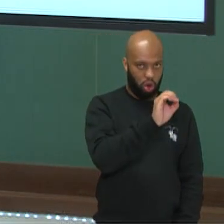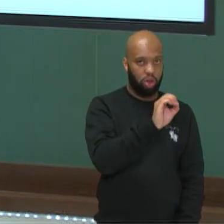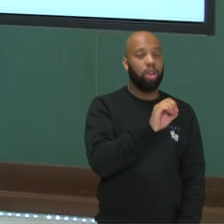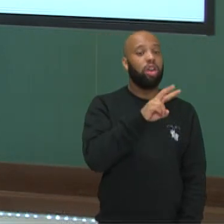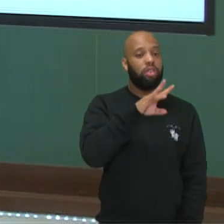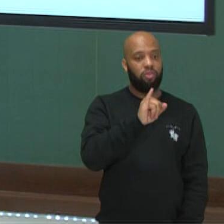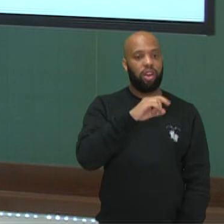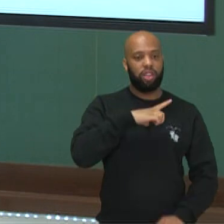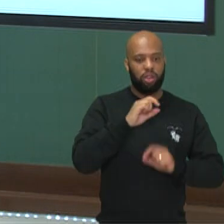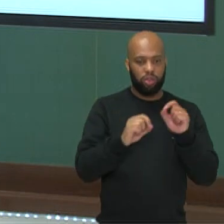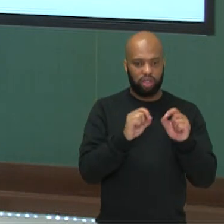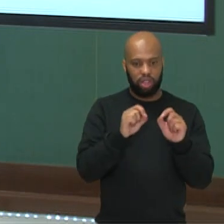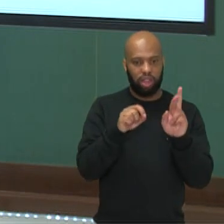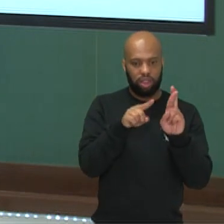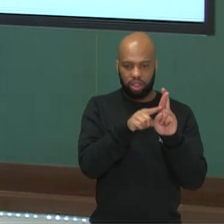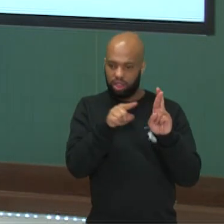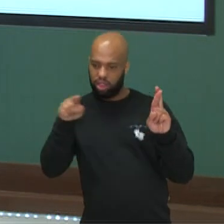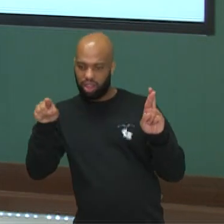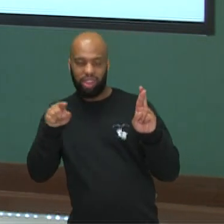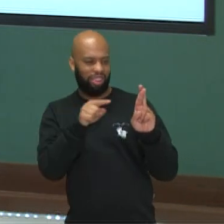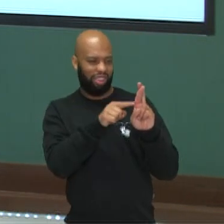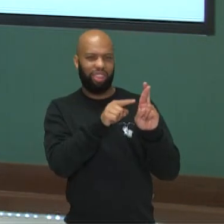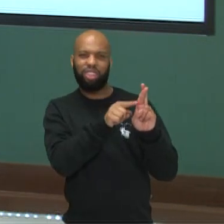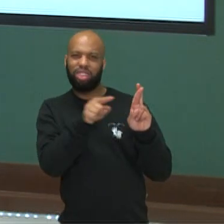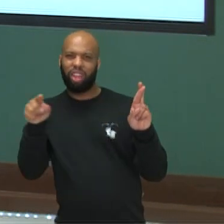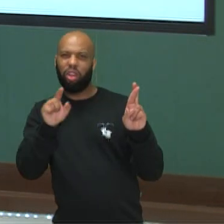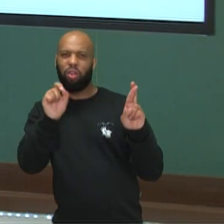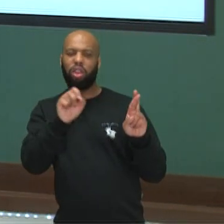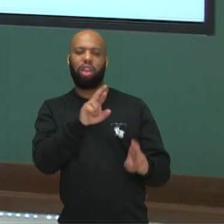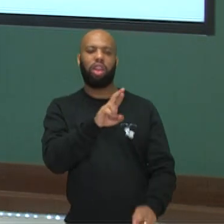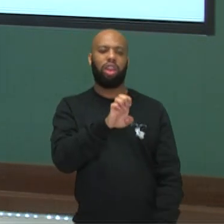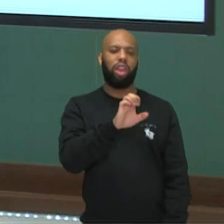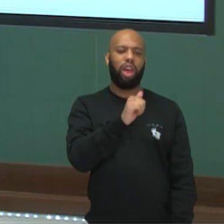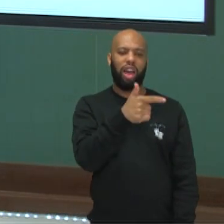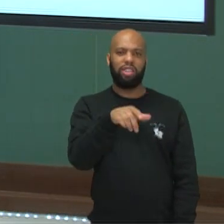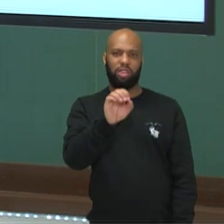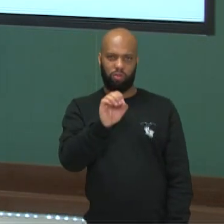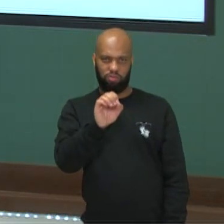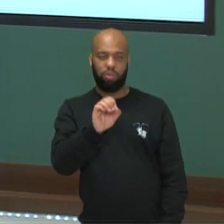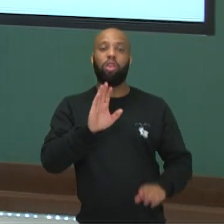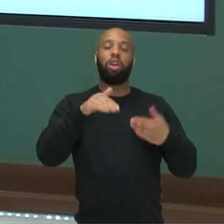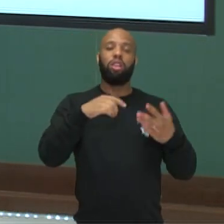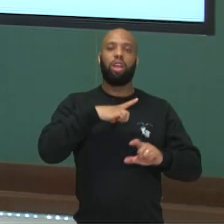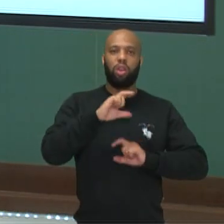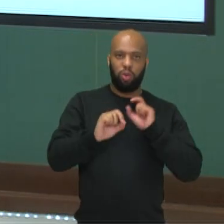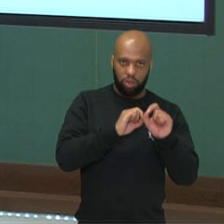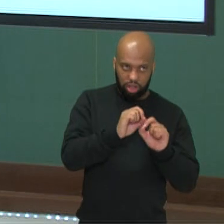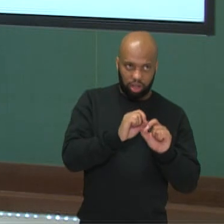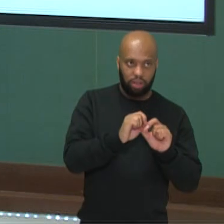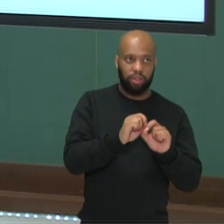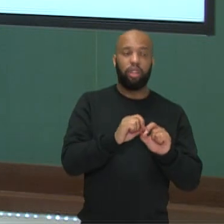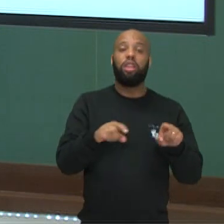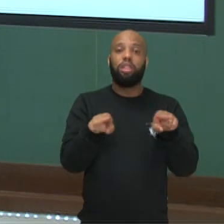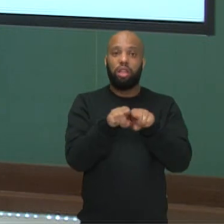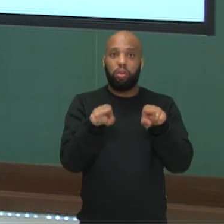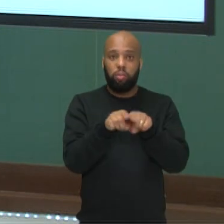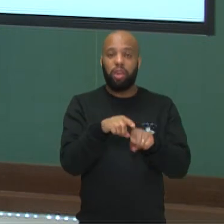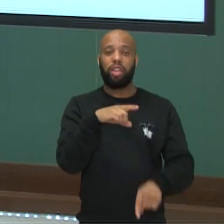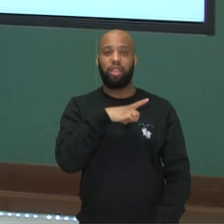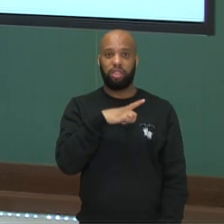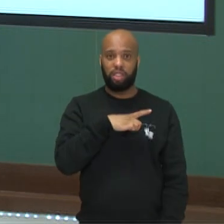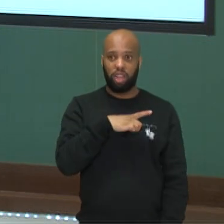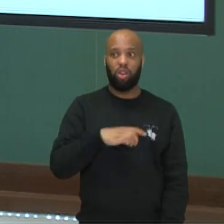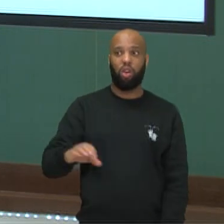vamos ter a reação de combustão. E os compostos orgânicos em geral, incluindo os